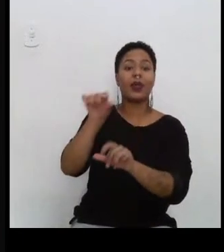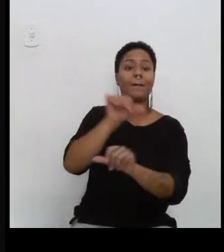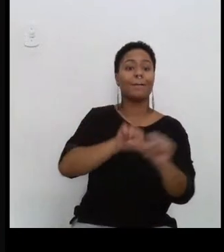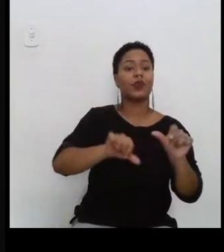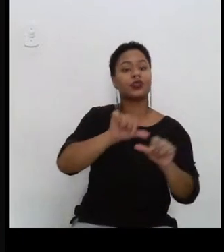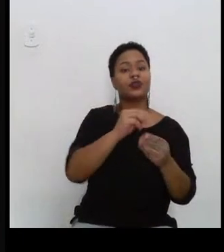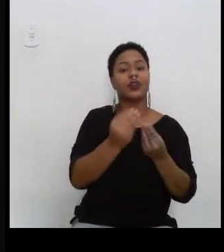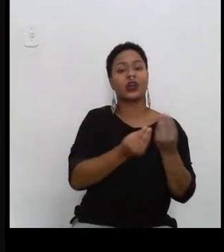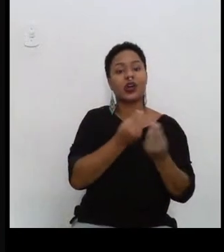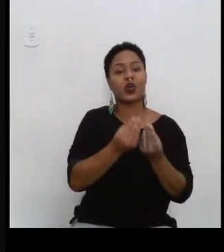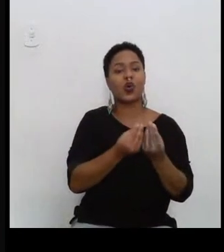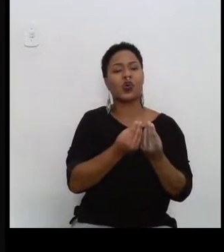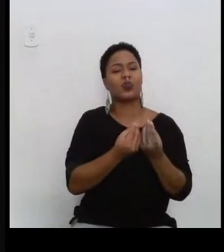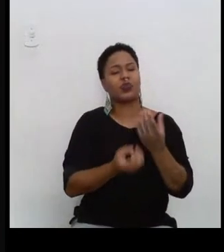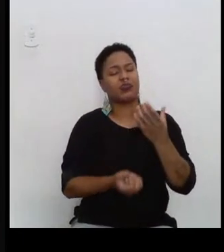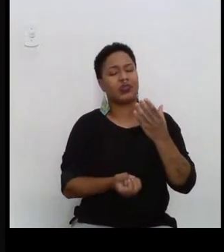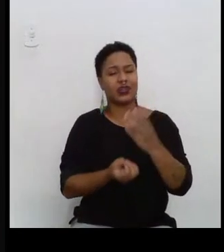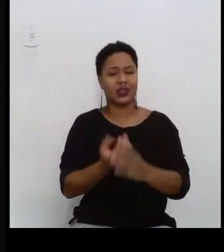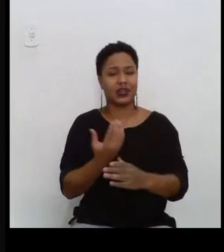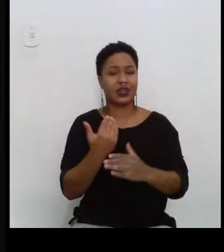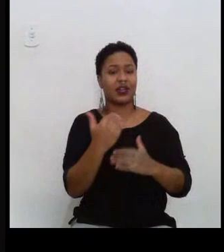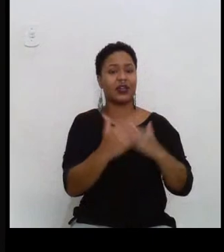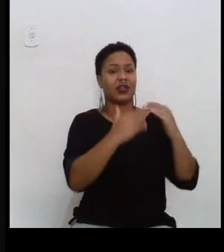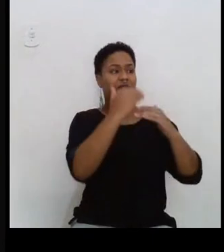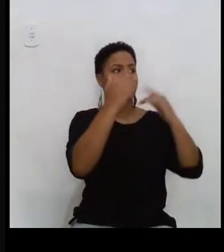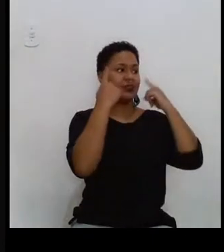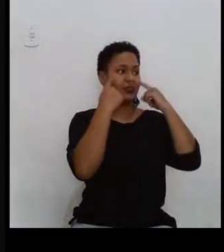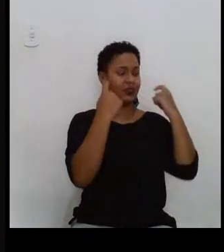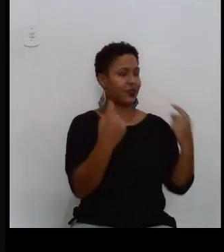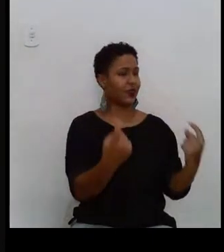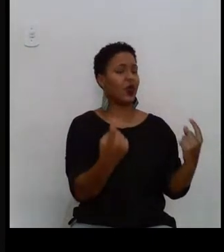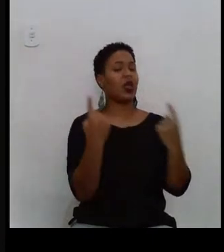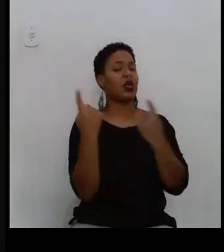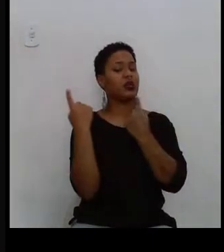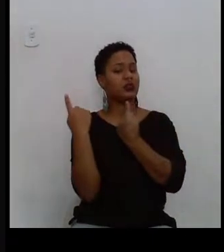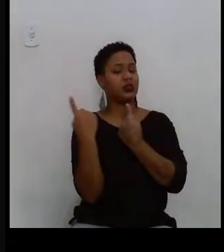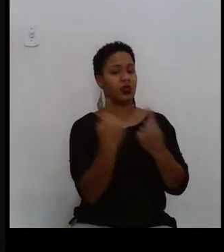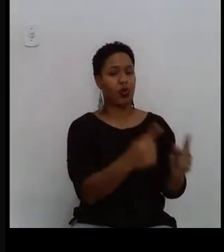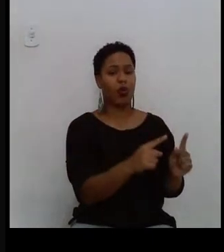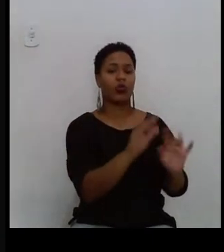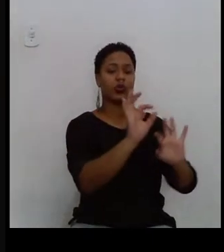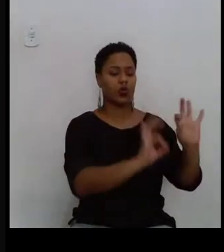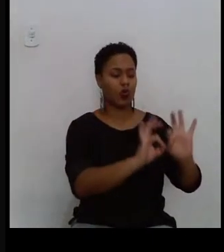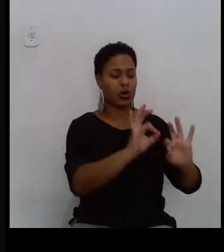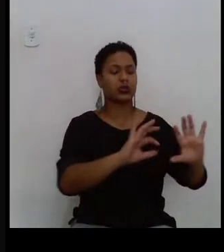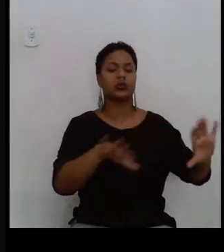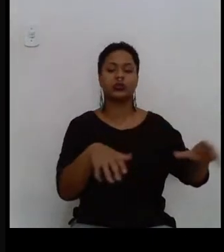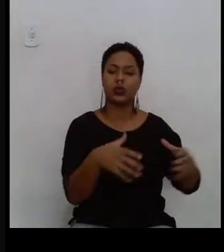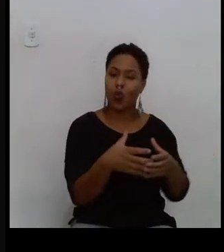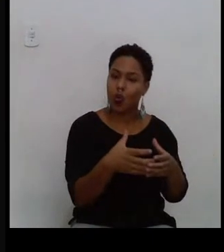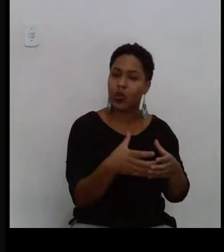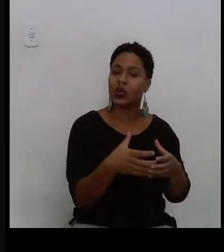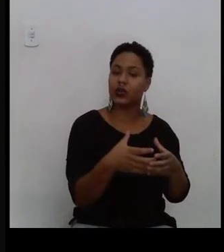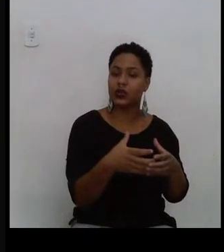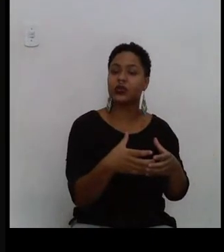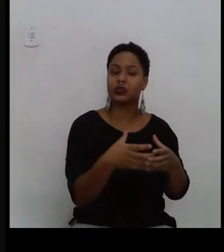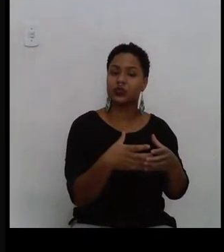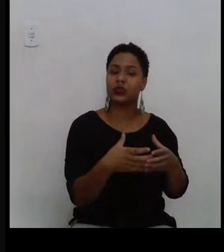era municipala da violência encontram-se organizaciones de conectivos a carga início da memória